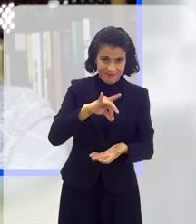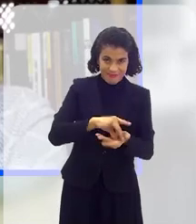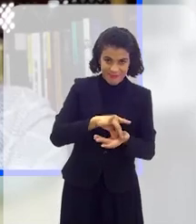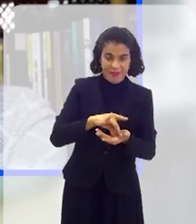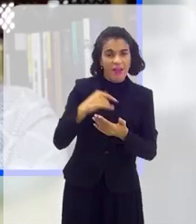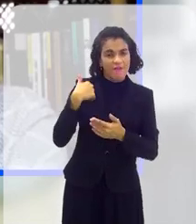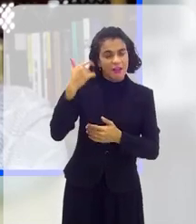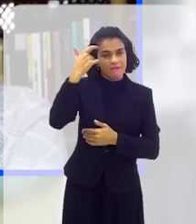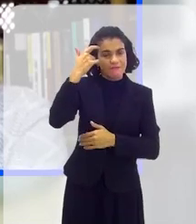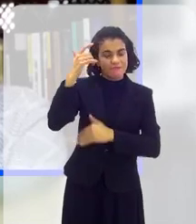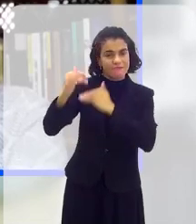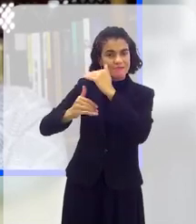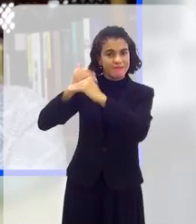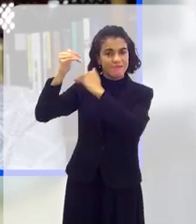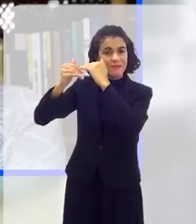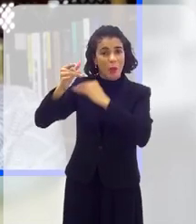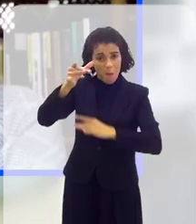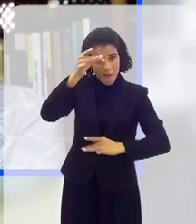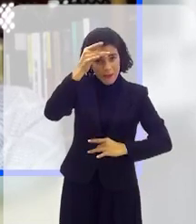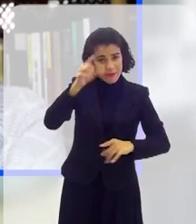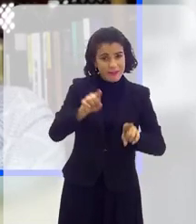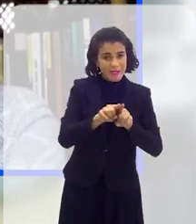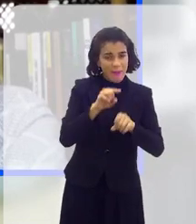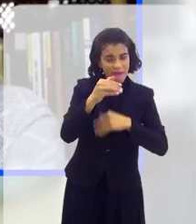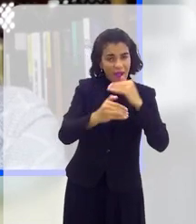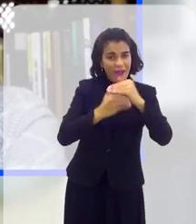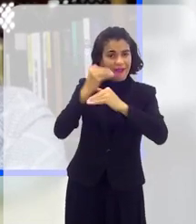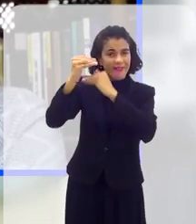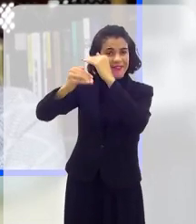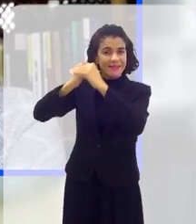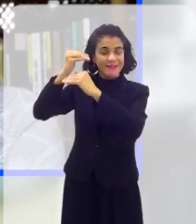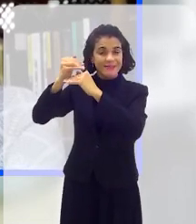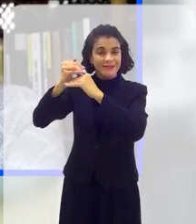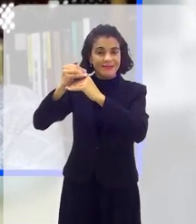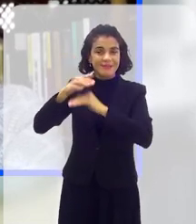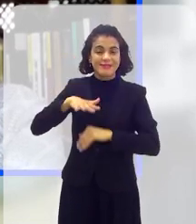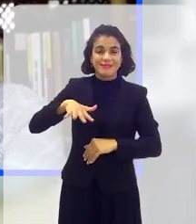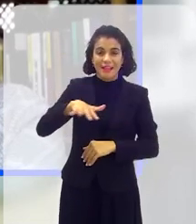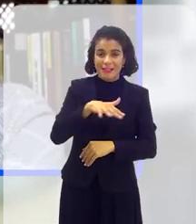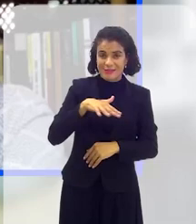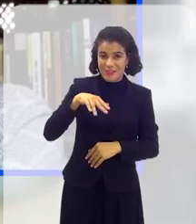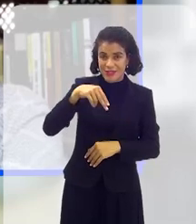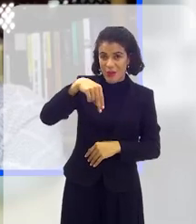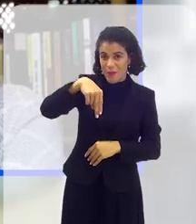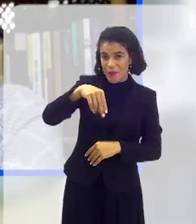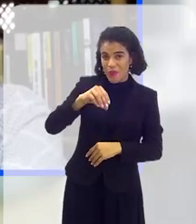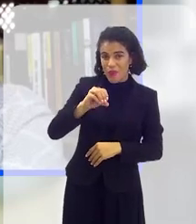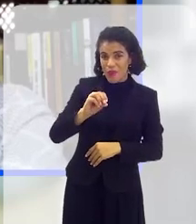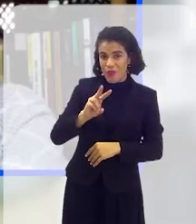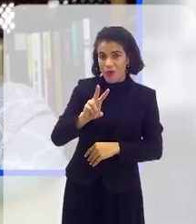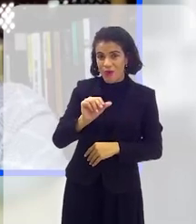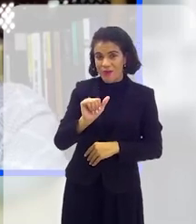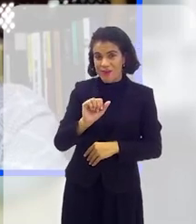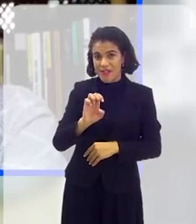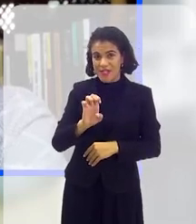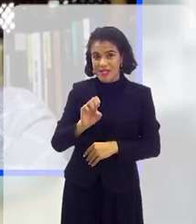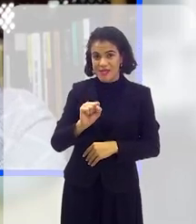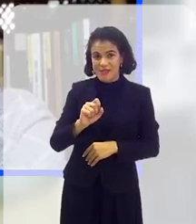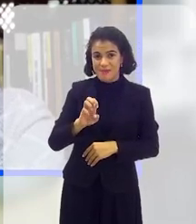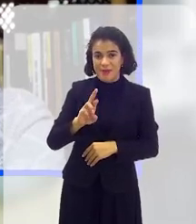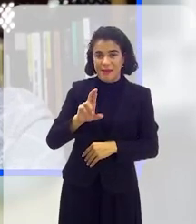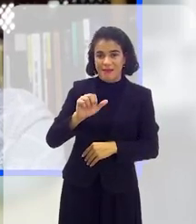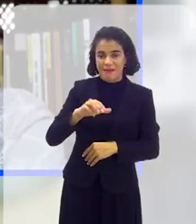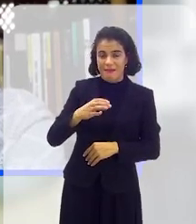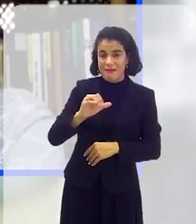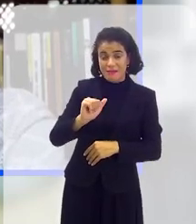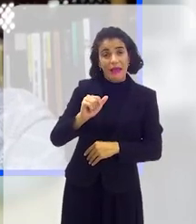vida real, né, nós vamos evoluindo, os personagens vão evoluindo também, e no caso de Nova Esperança, a cidade